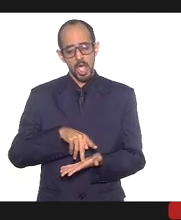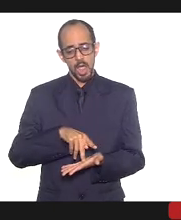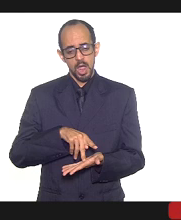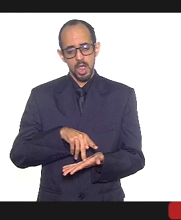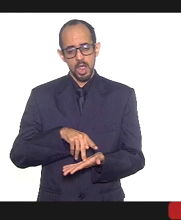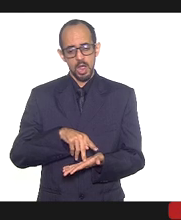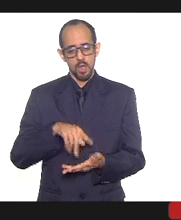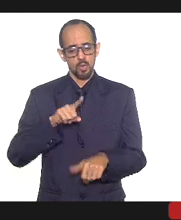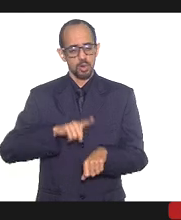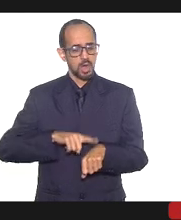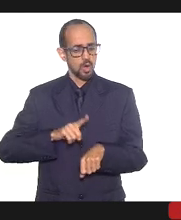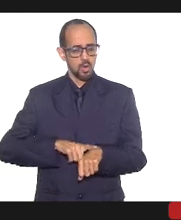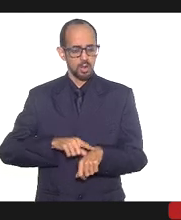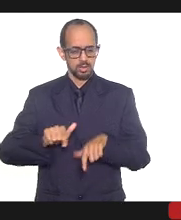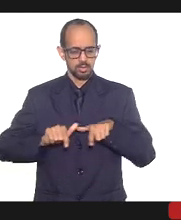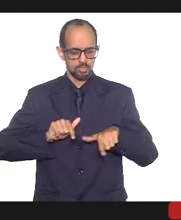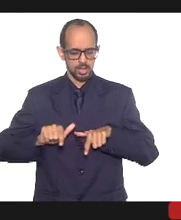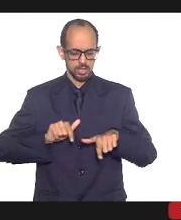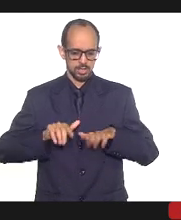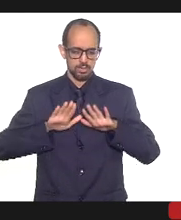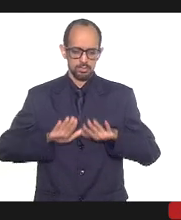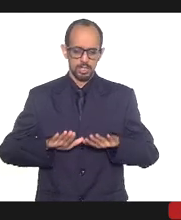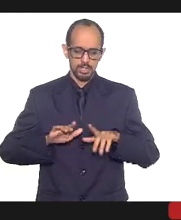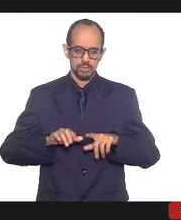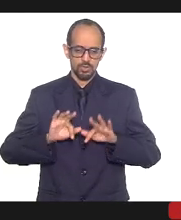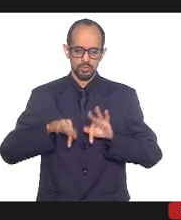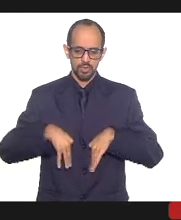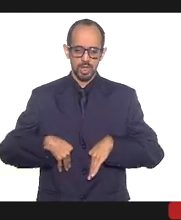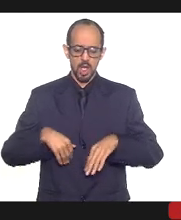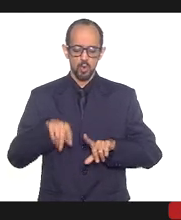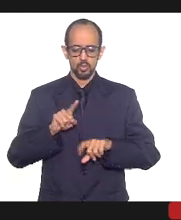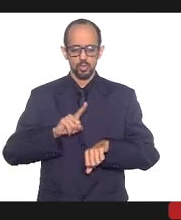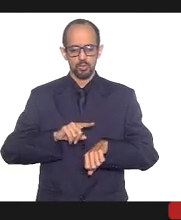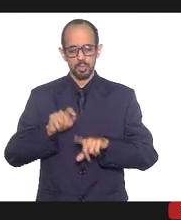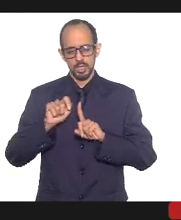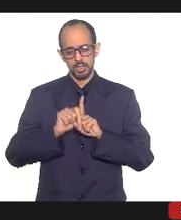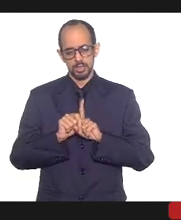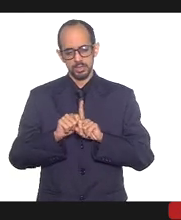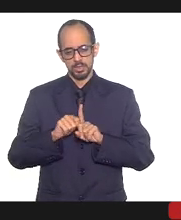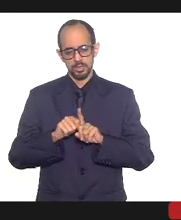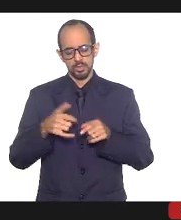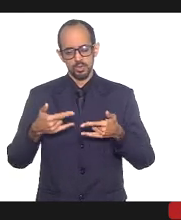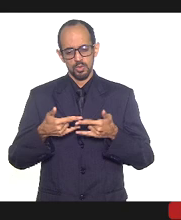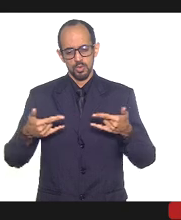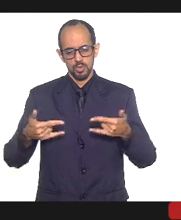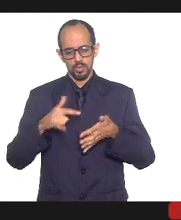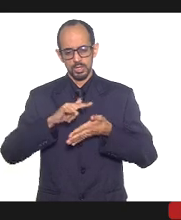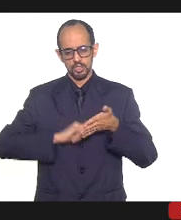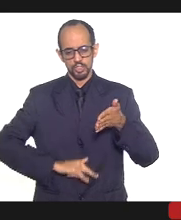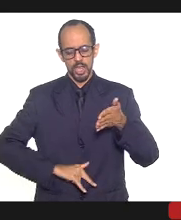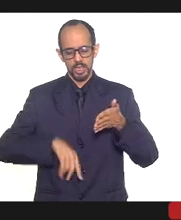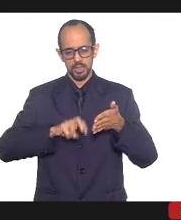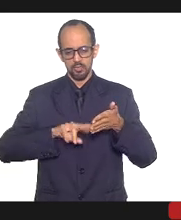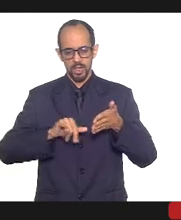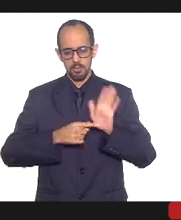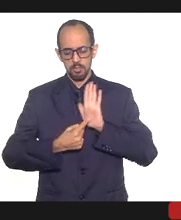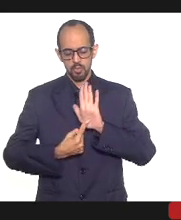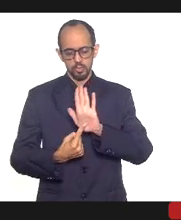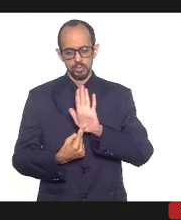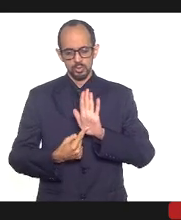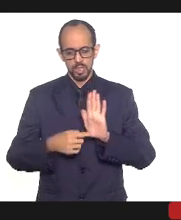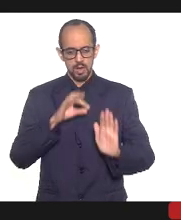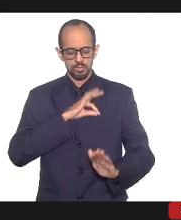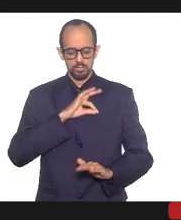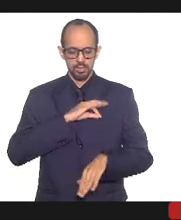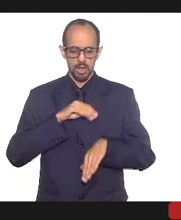da hora trabalhada. Mas, ao final do mês, o seu contra-cheque vai indicar um ganho maior. É uma forma de se valorizar num momento em que o